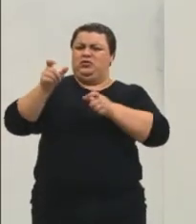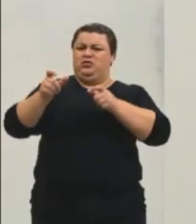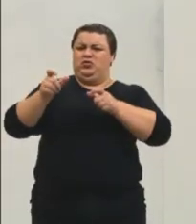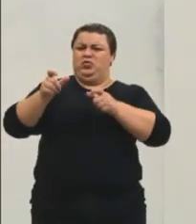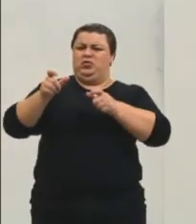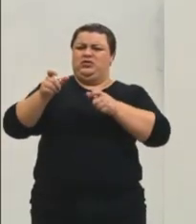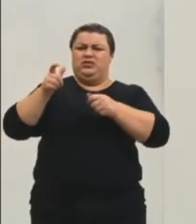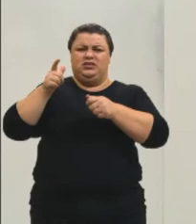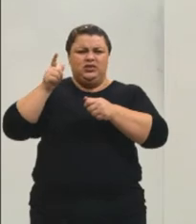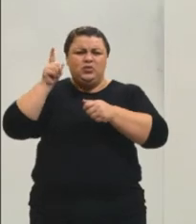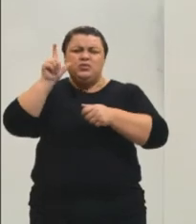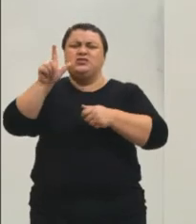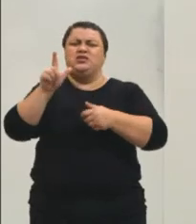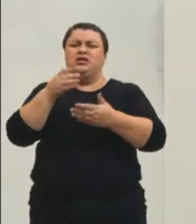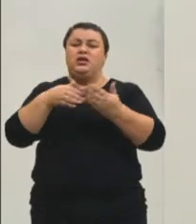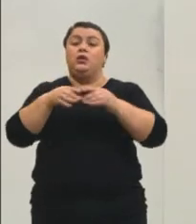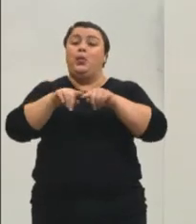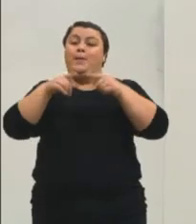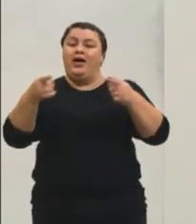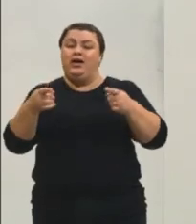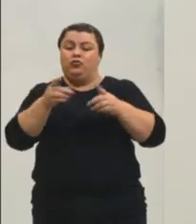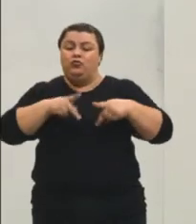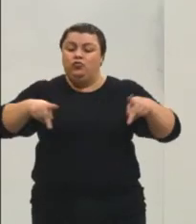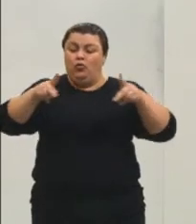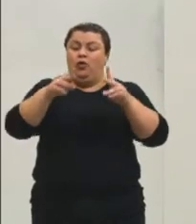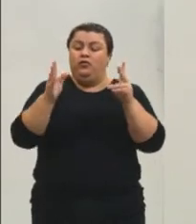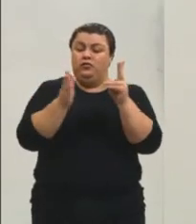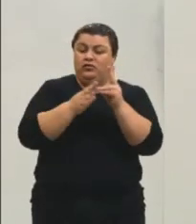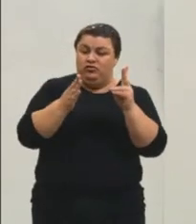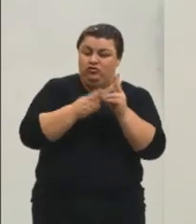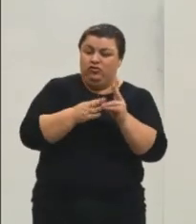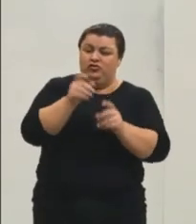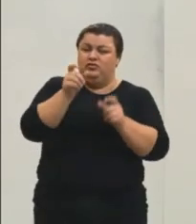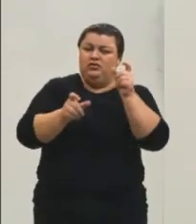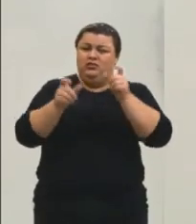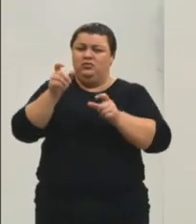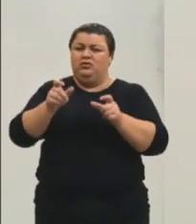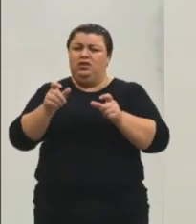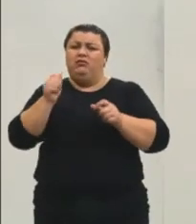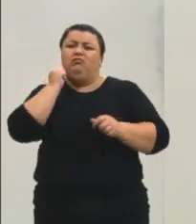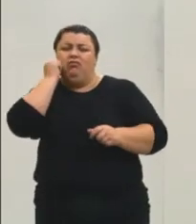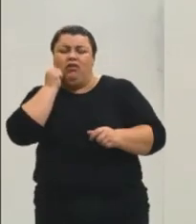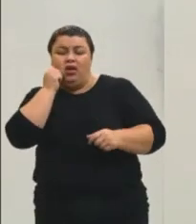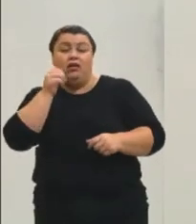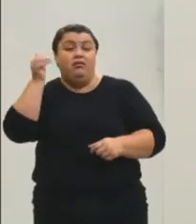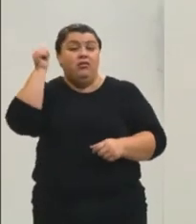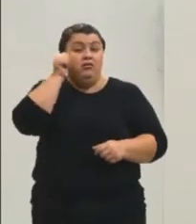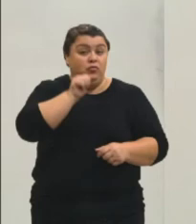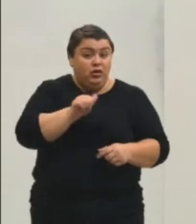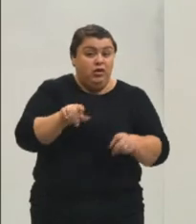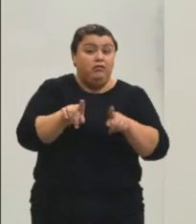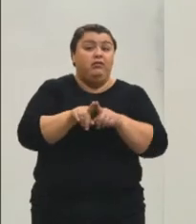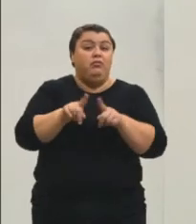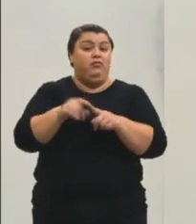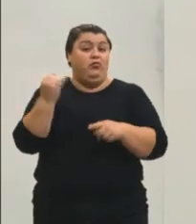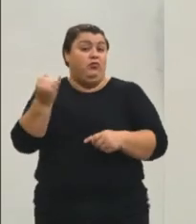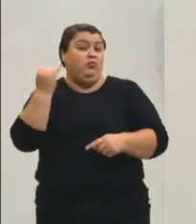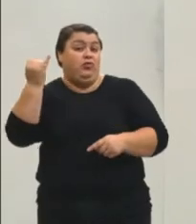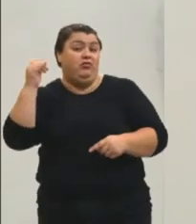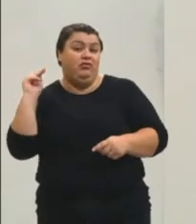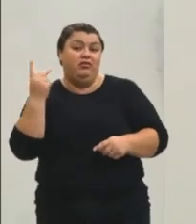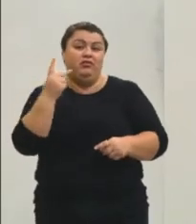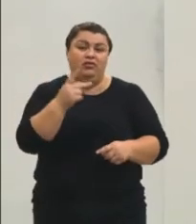colonizadores mas também dos povos indígenas das pessoas negras das mulheres que também foram importantes nessa história